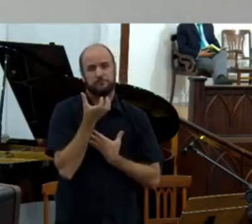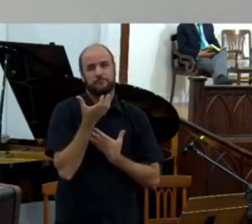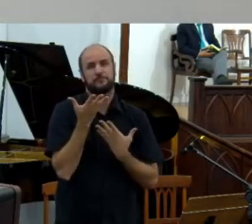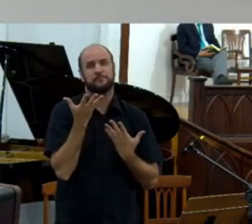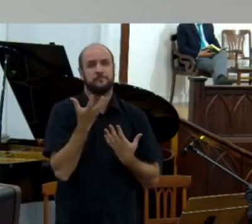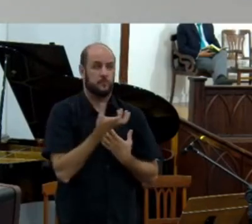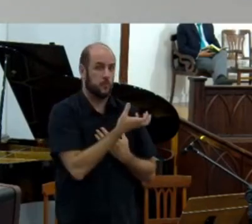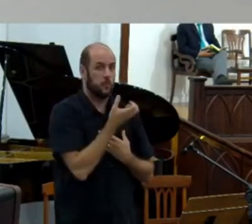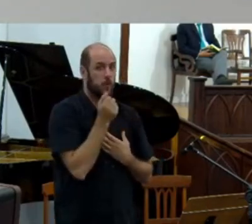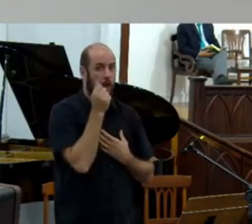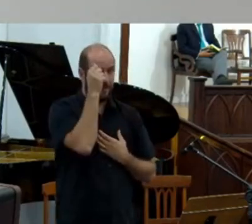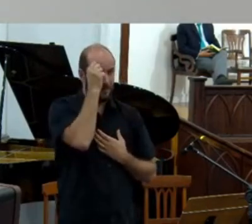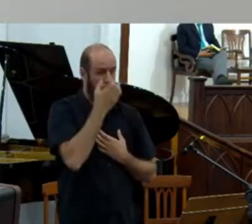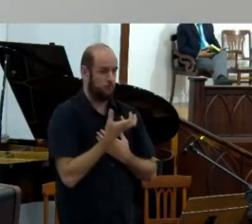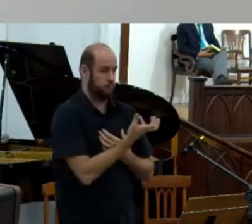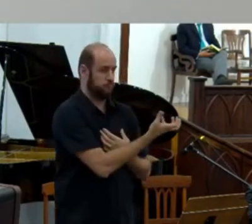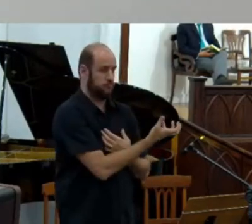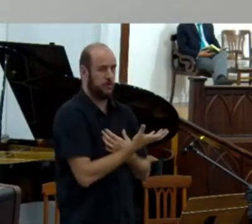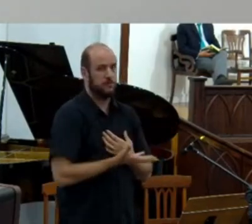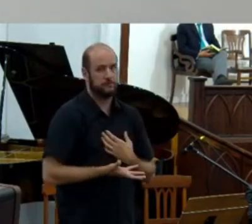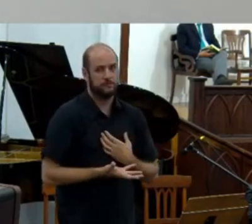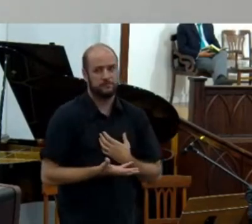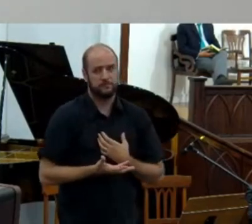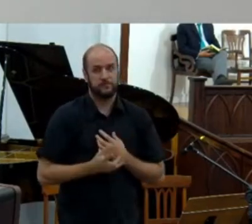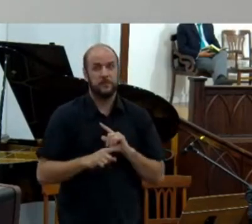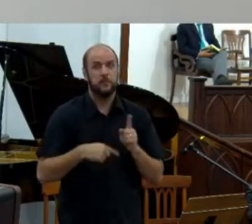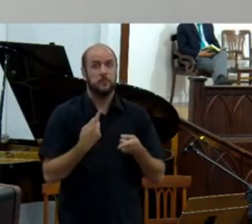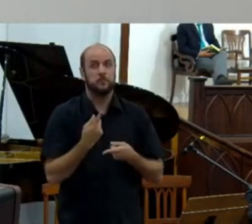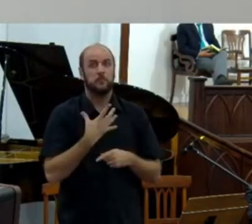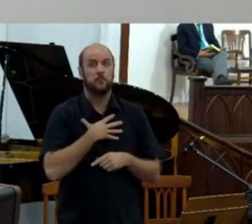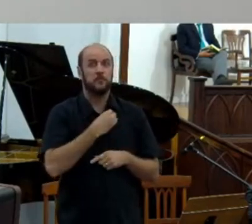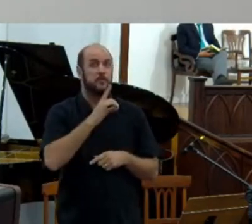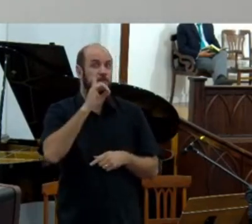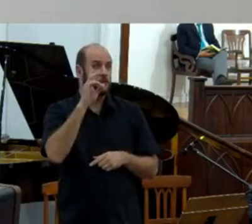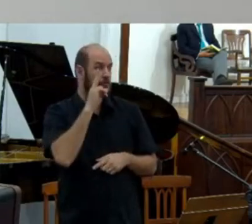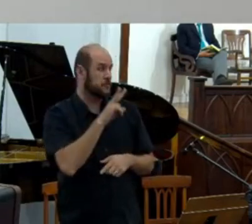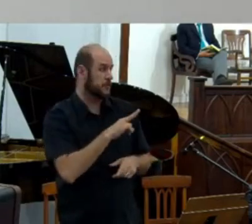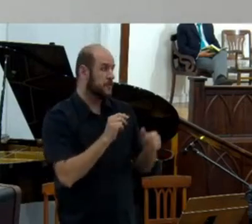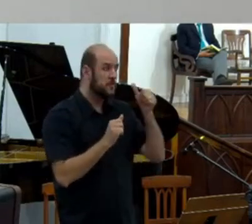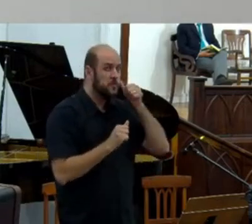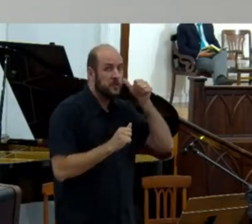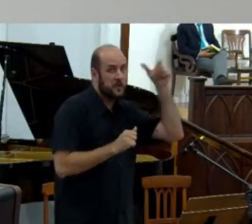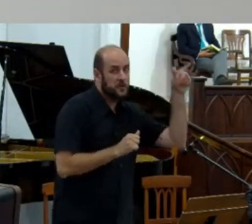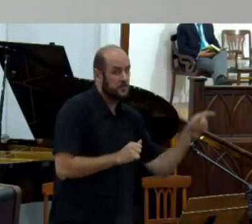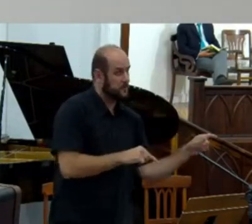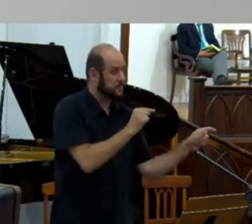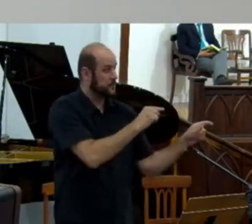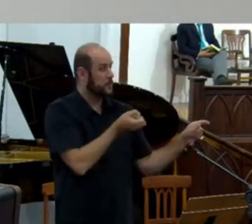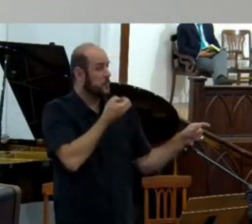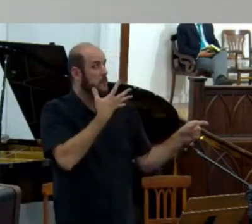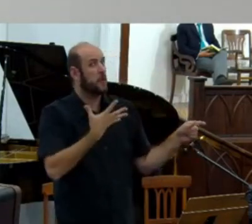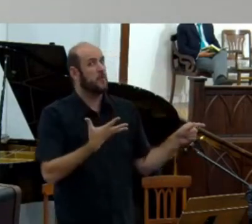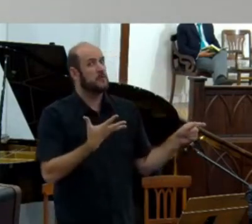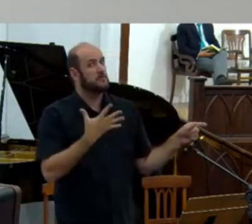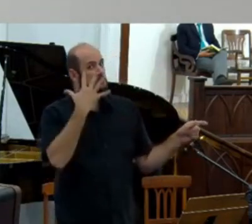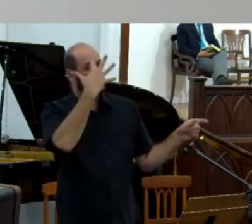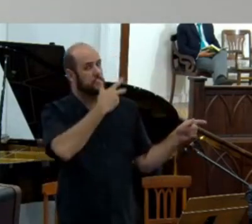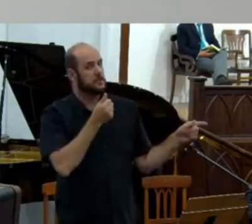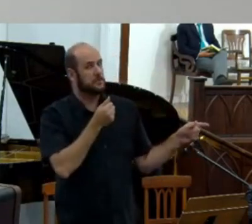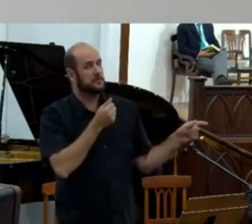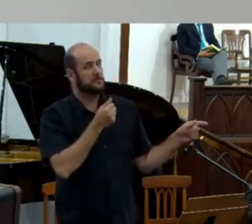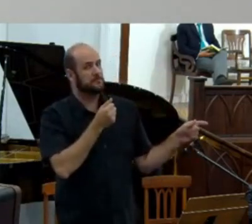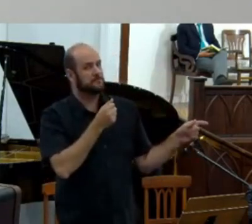deu ao seu marido, ele comeu. Um dia os filhos de Deus viram que as filhas dos homens eram boas,